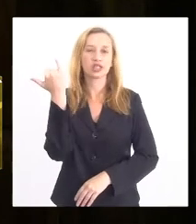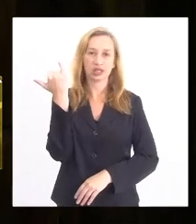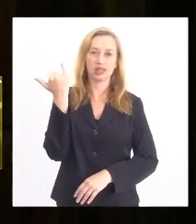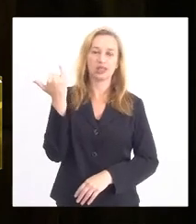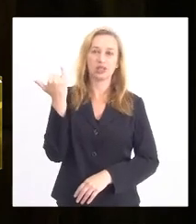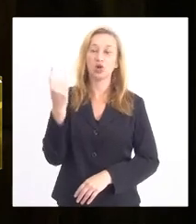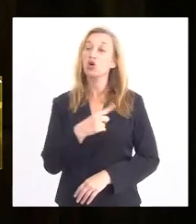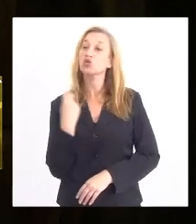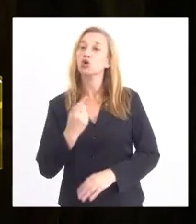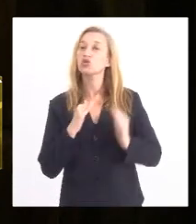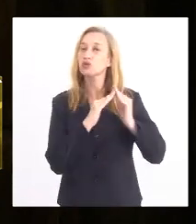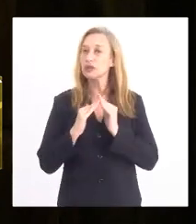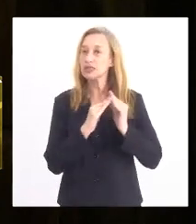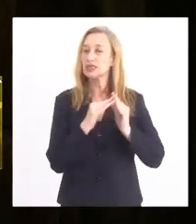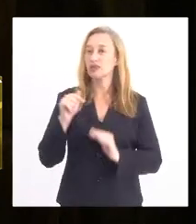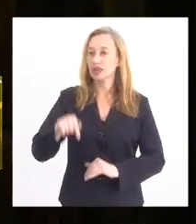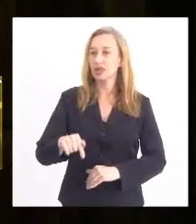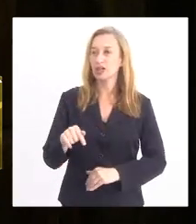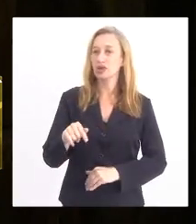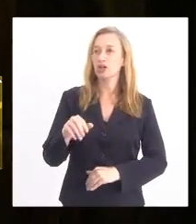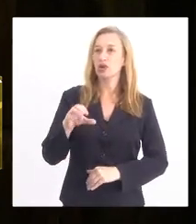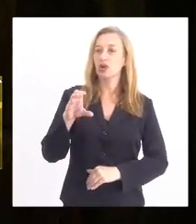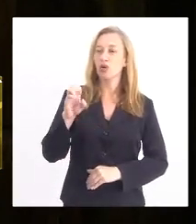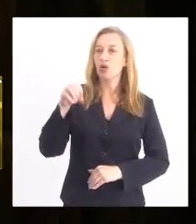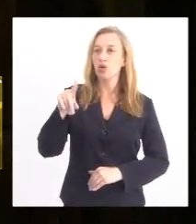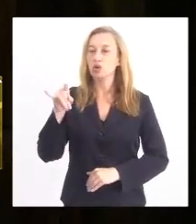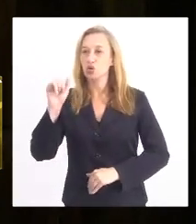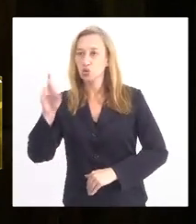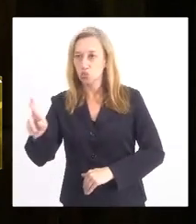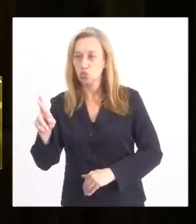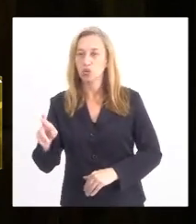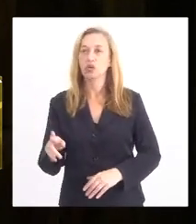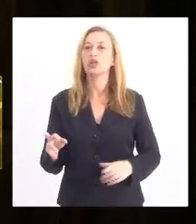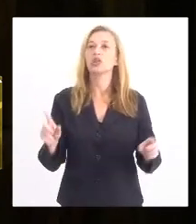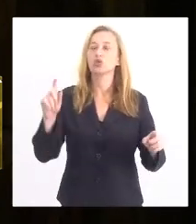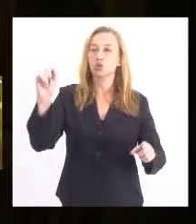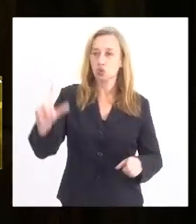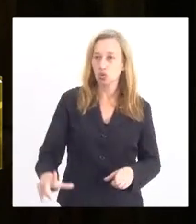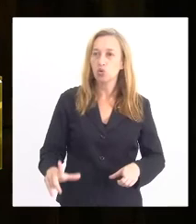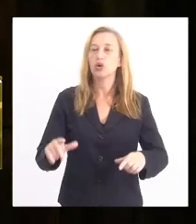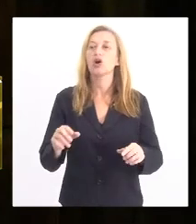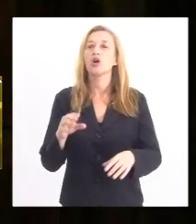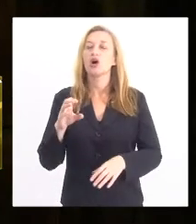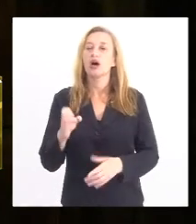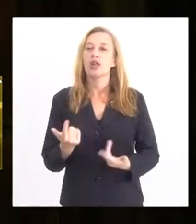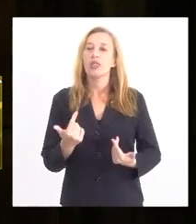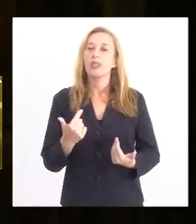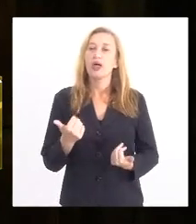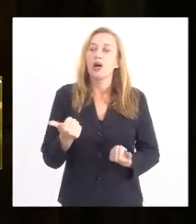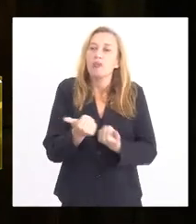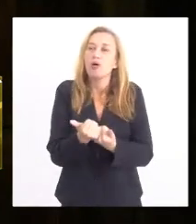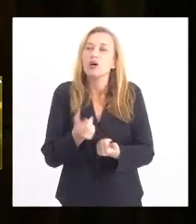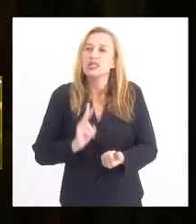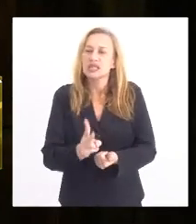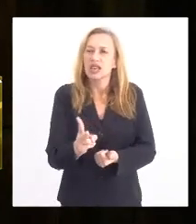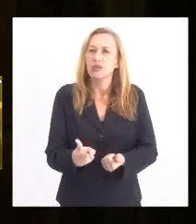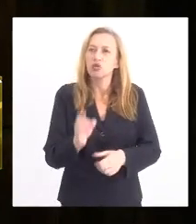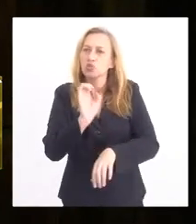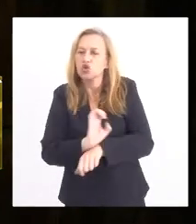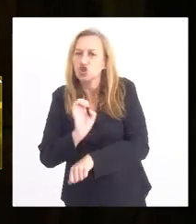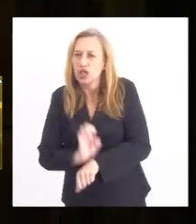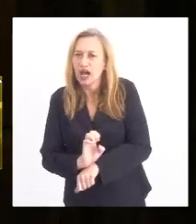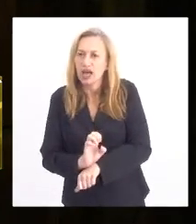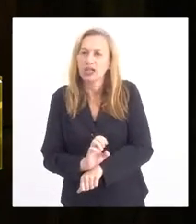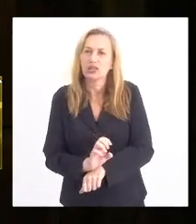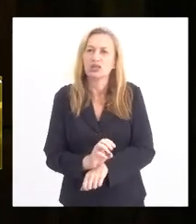nos nossos vizinhos aqui do conector temos um desafio Muito grande qual me ponho sempre a ao lado do estado e ao